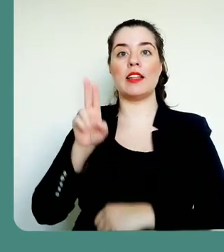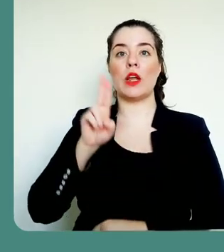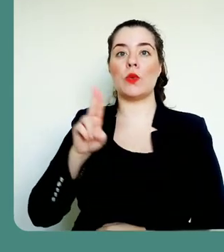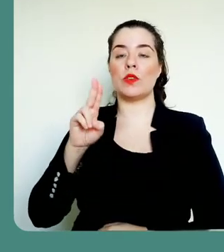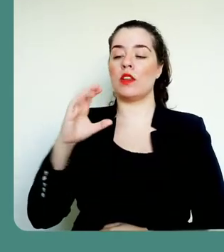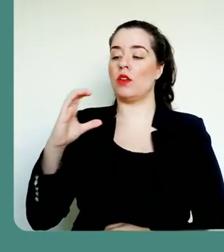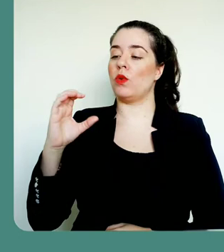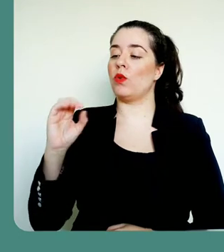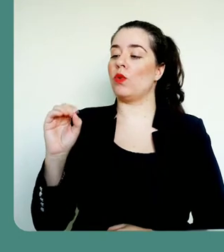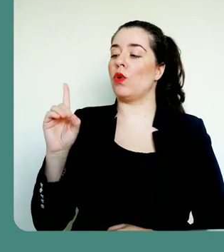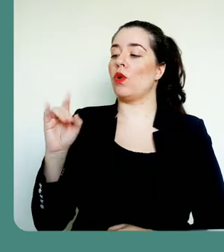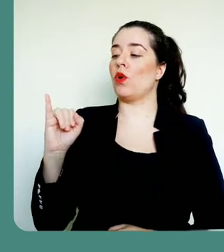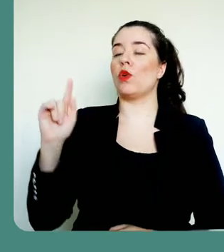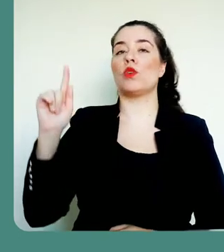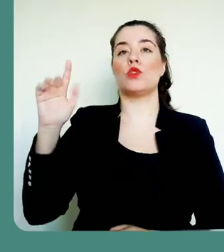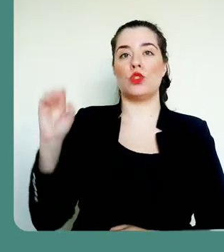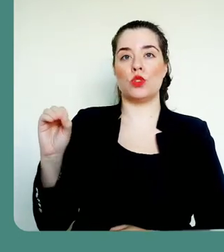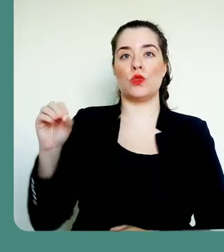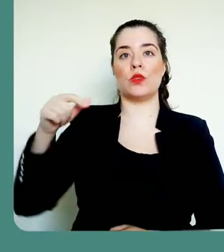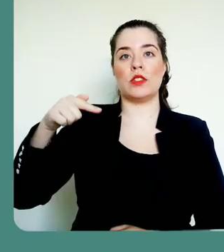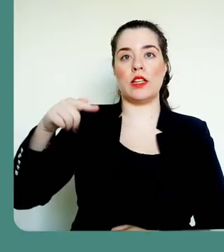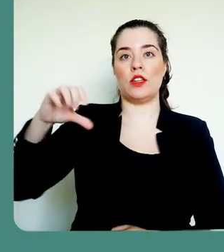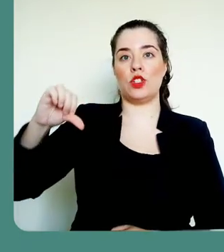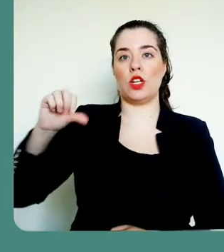o código, eu acho que é o mesmo código, inclusive,